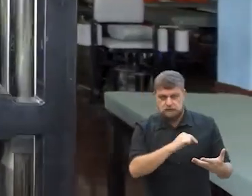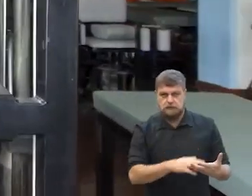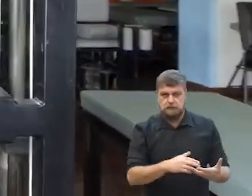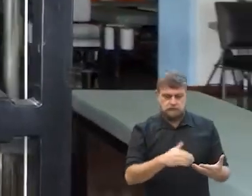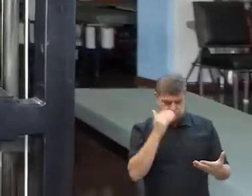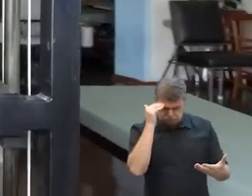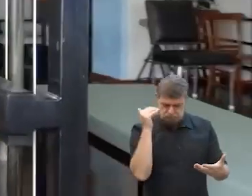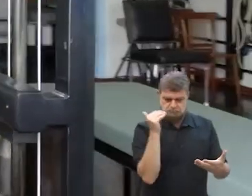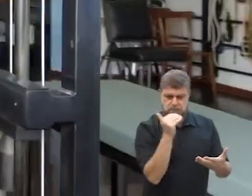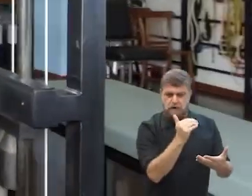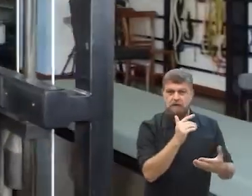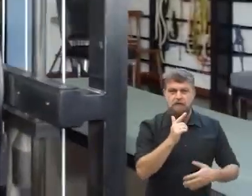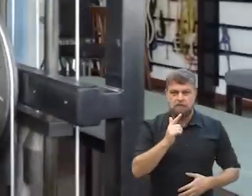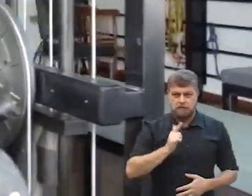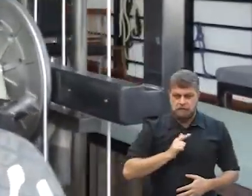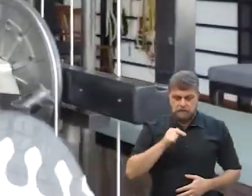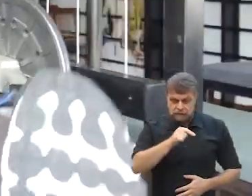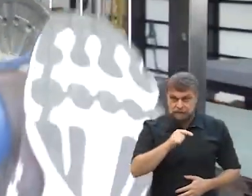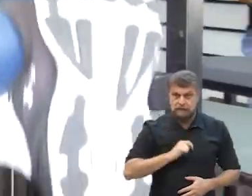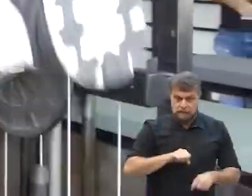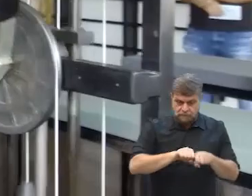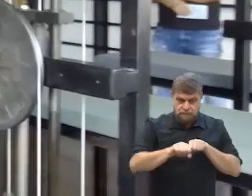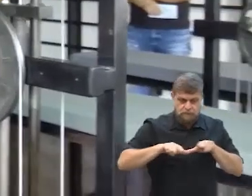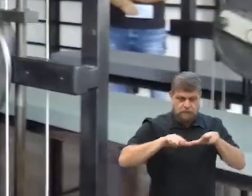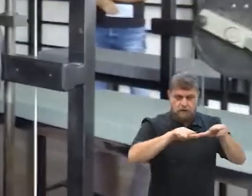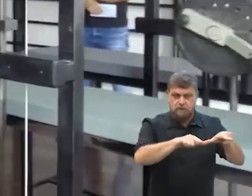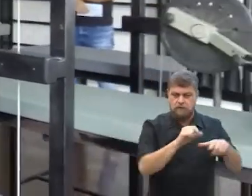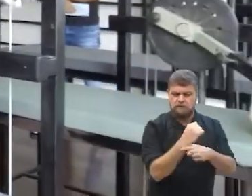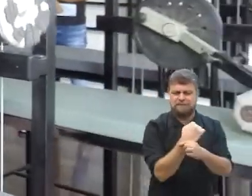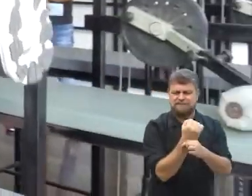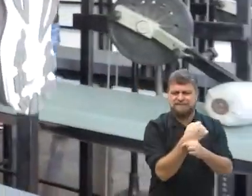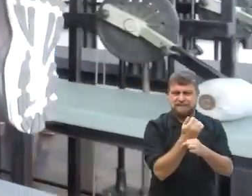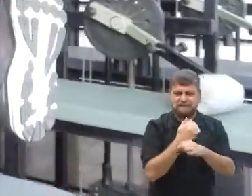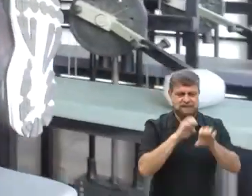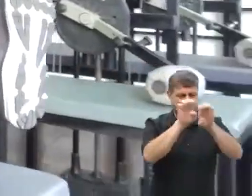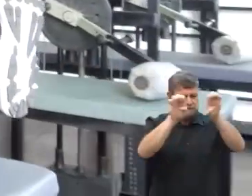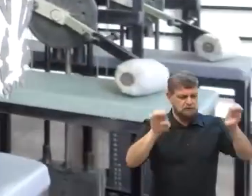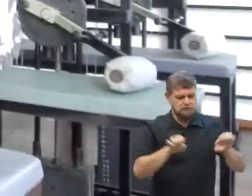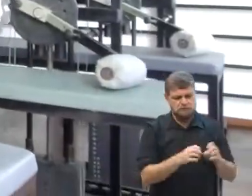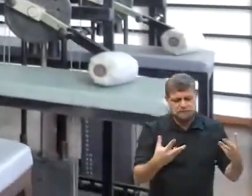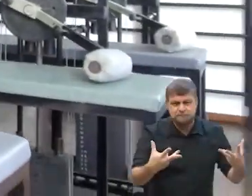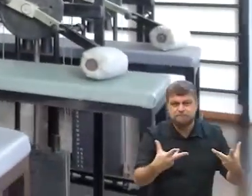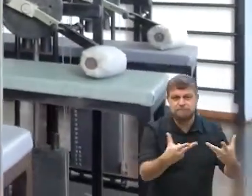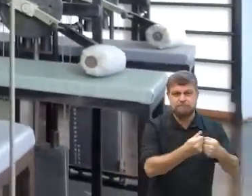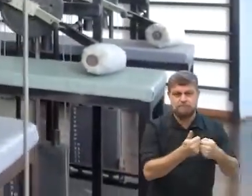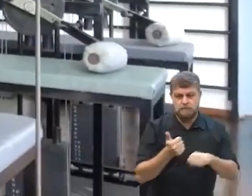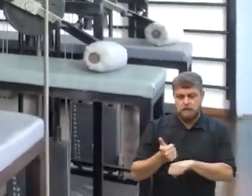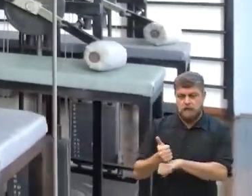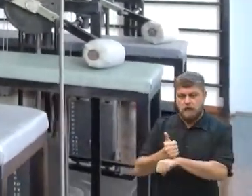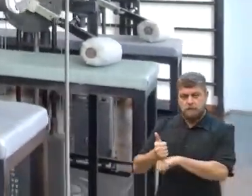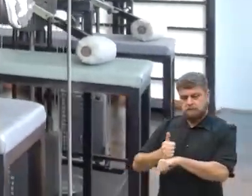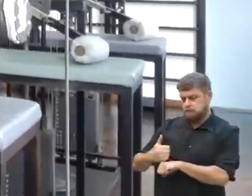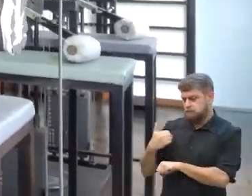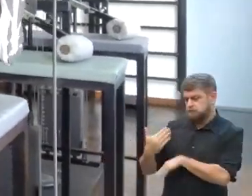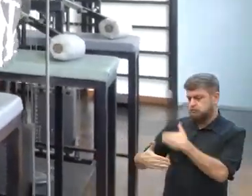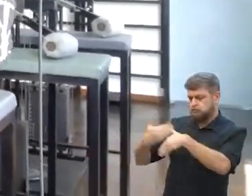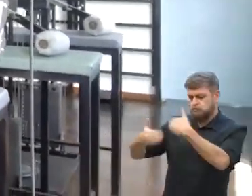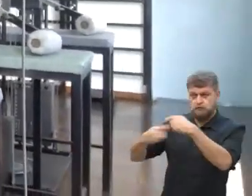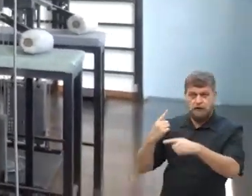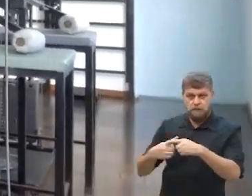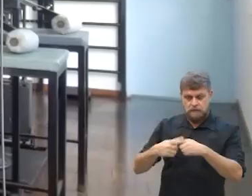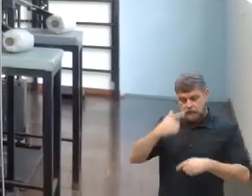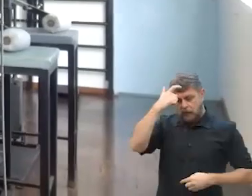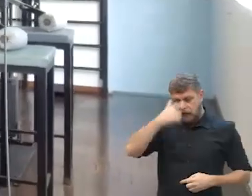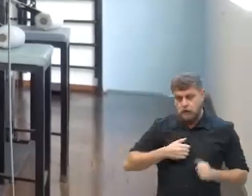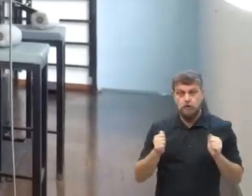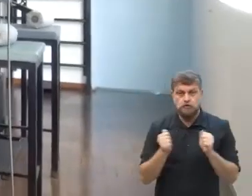profissionais que dali saem e continuam saindo, com uma estrutura maravilhosa, e a profissão tem crescido pela luta de tantos profissionais